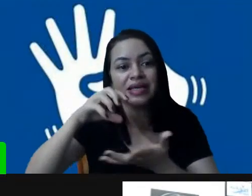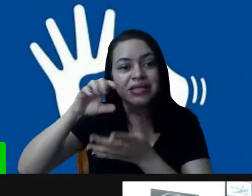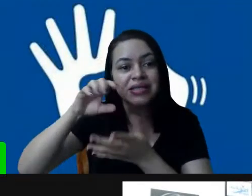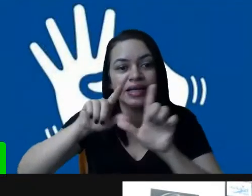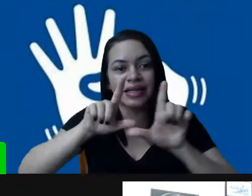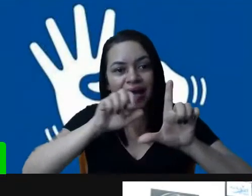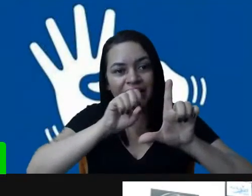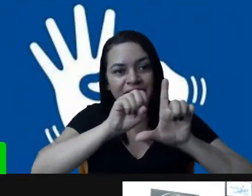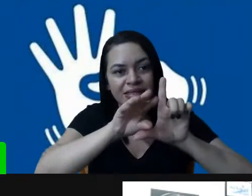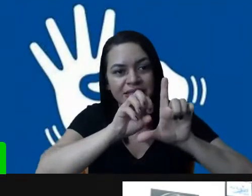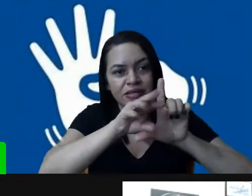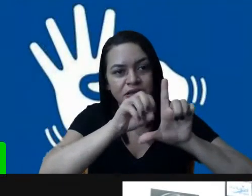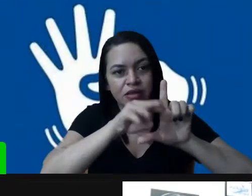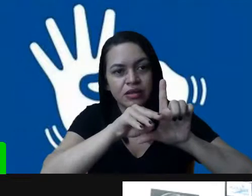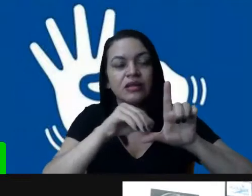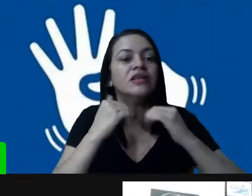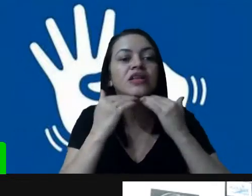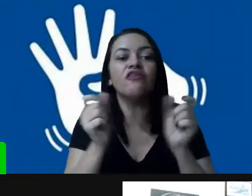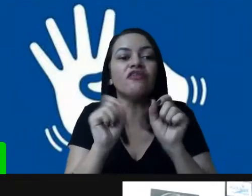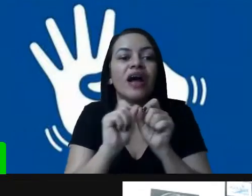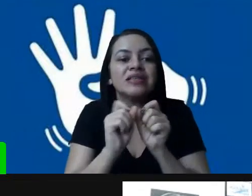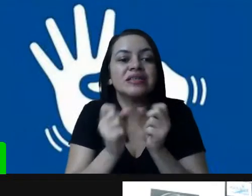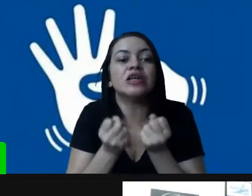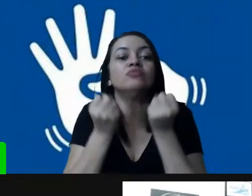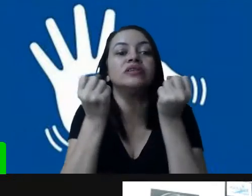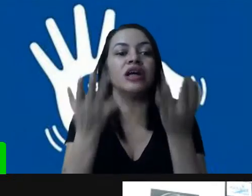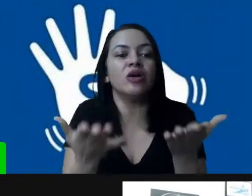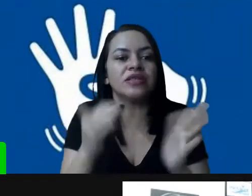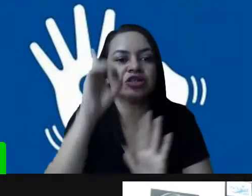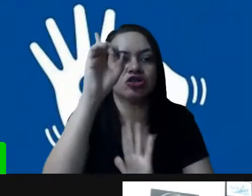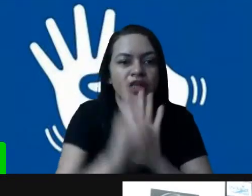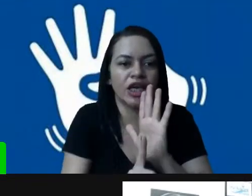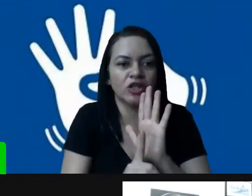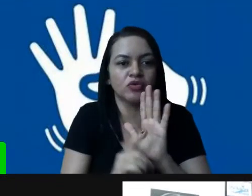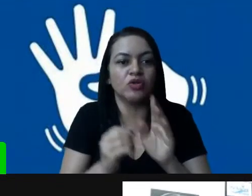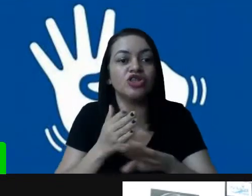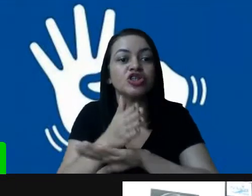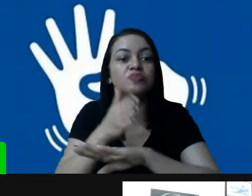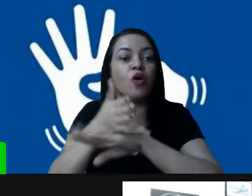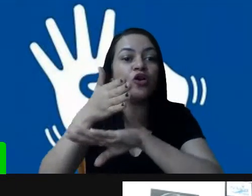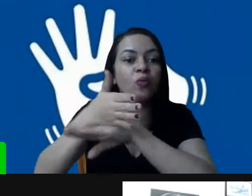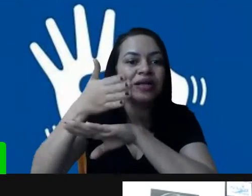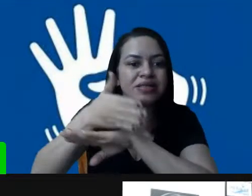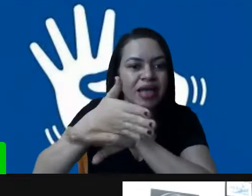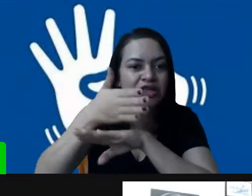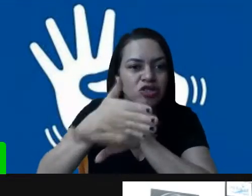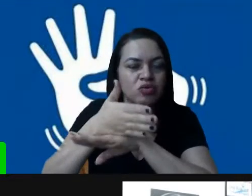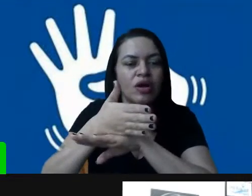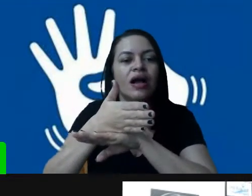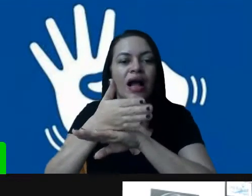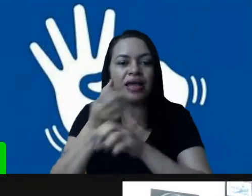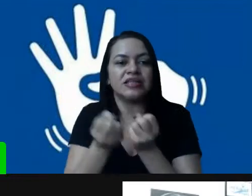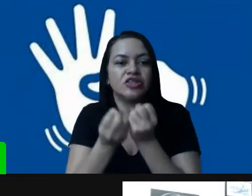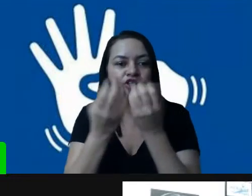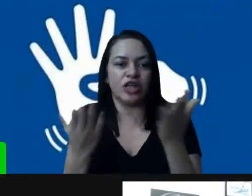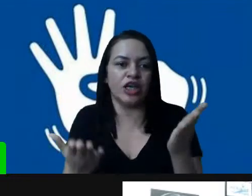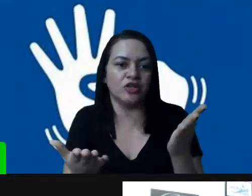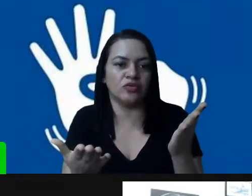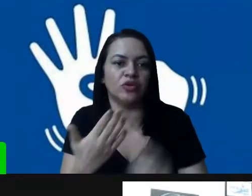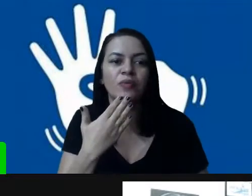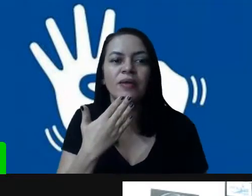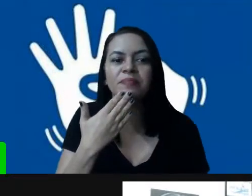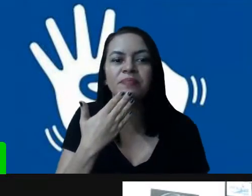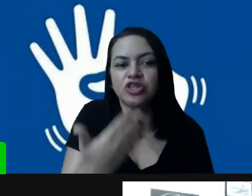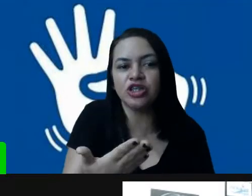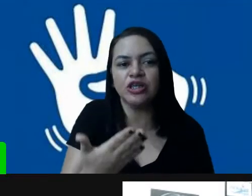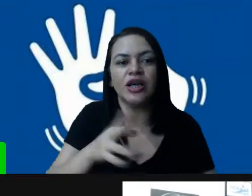que esses canais não fazem, não dão esse direito, não dispõem o acesso a esse direito? Então,